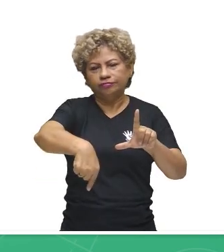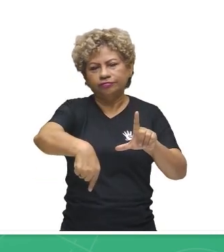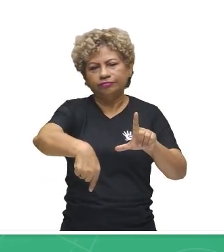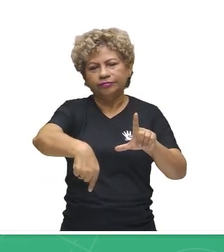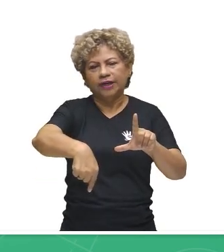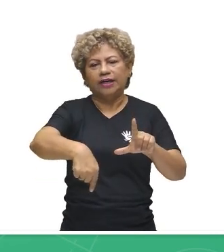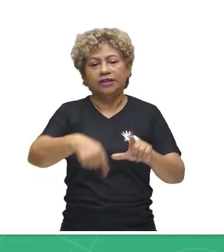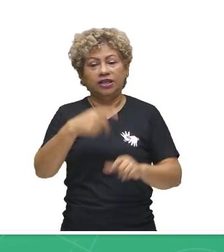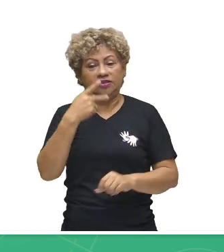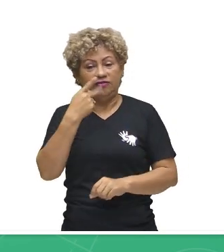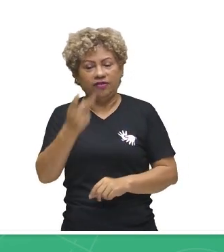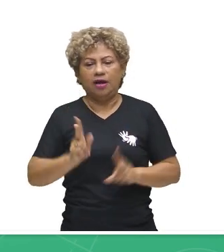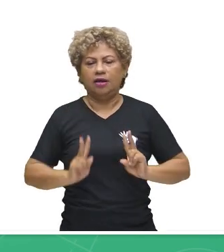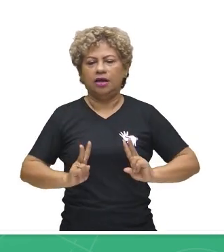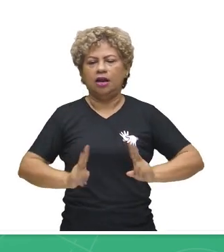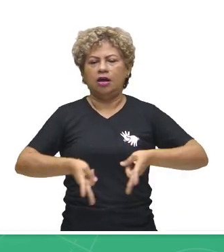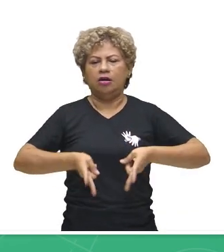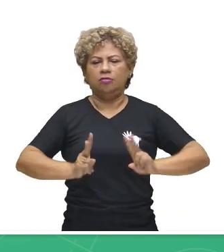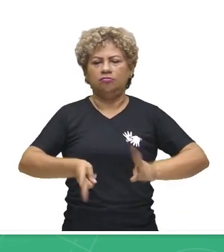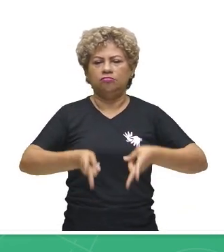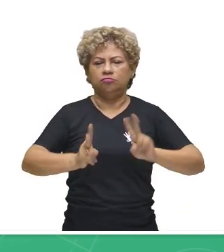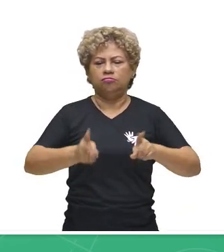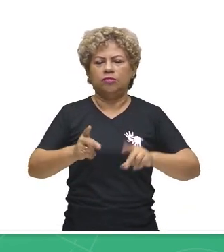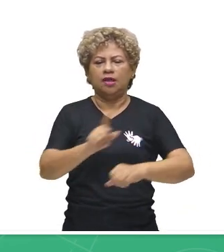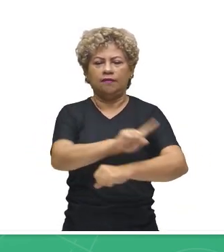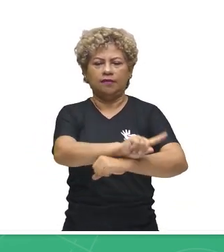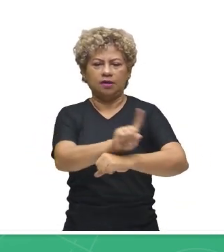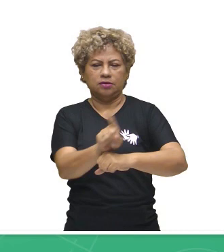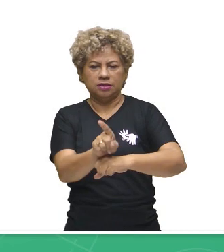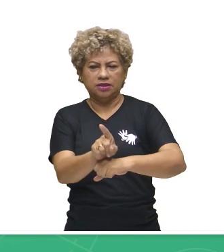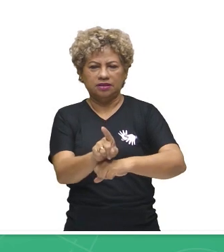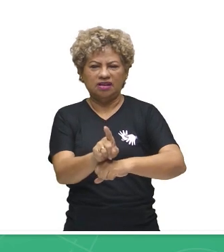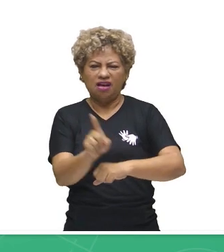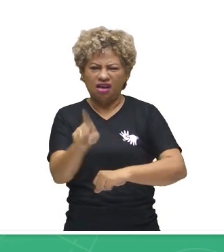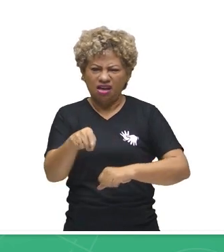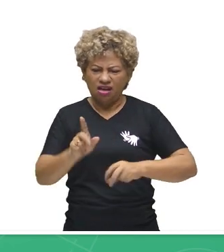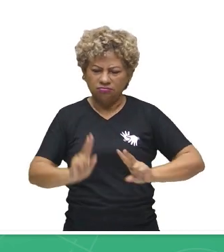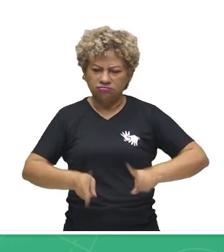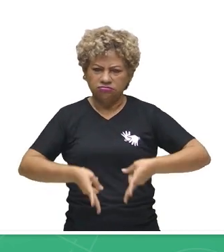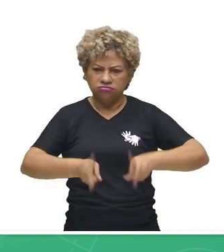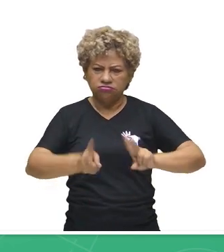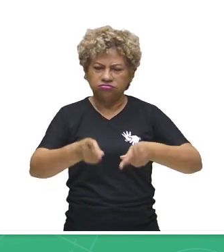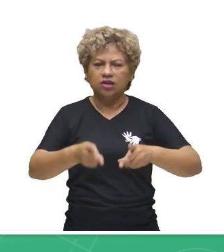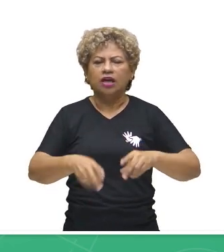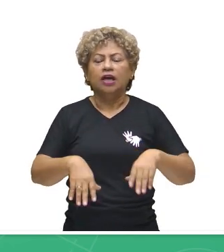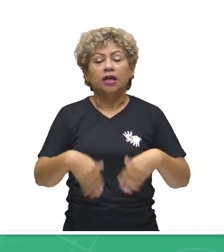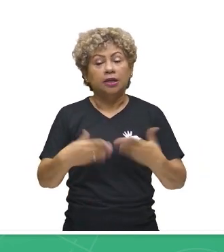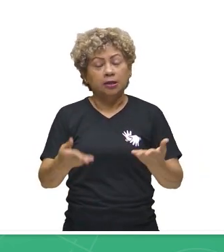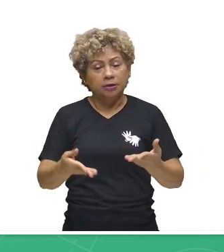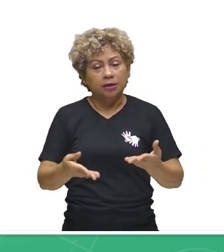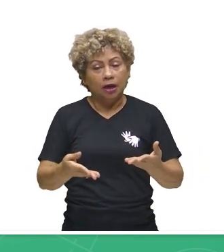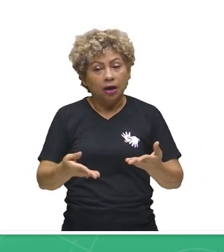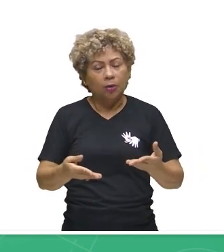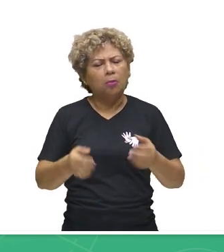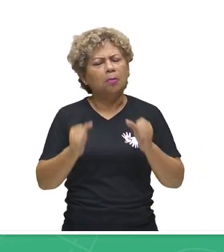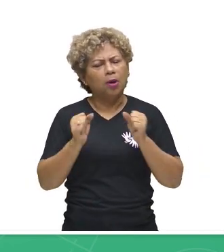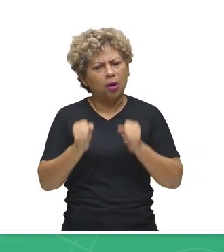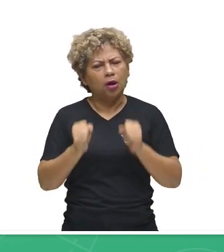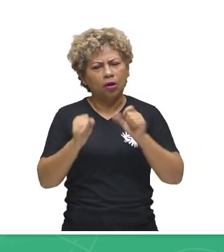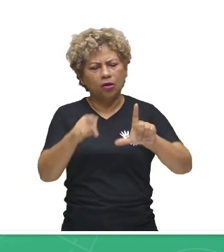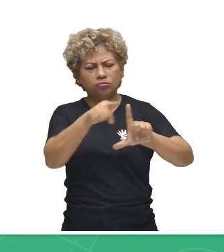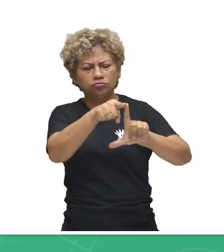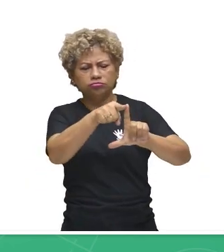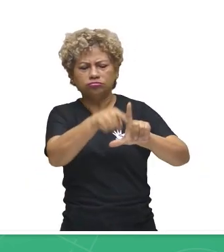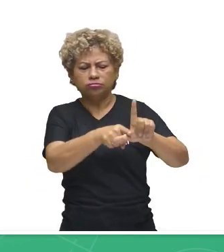constante. Se a velocidade ela é constante, os gráficos podem ser, vejam, eu tenho aqui o